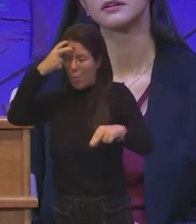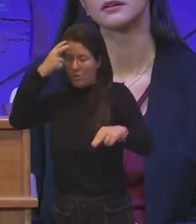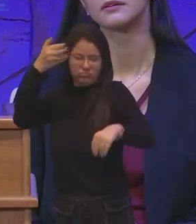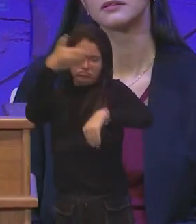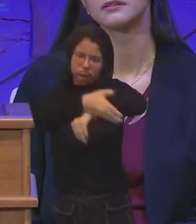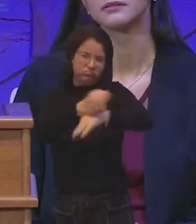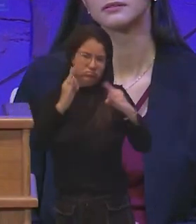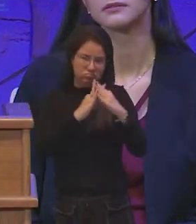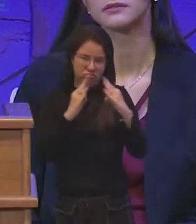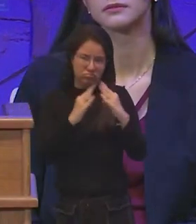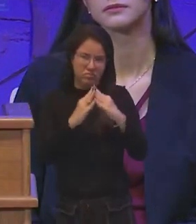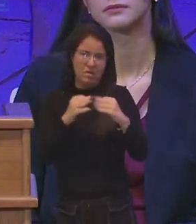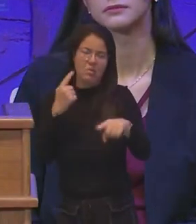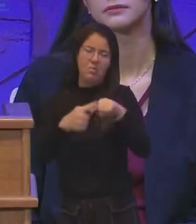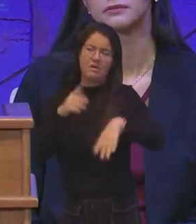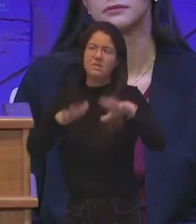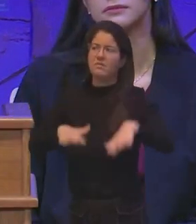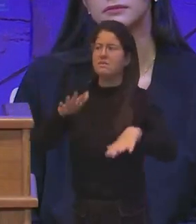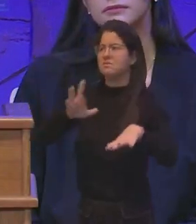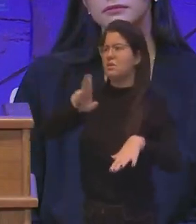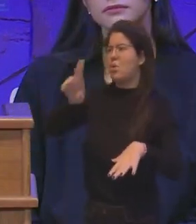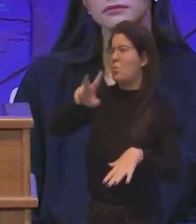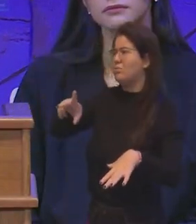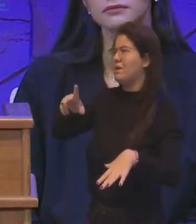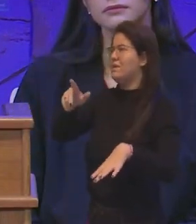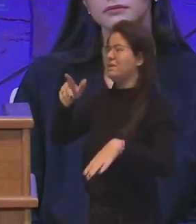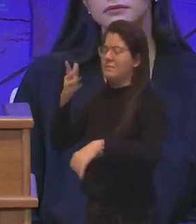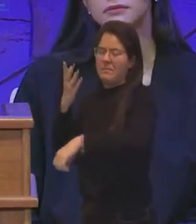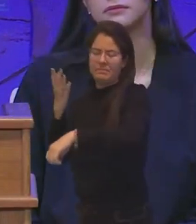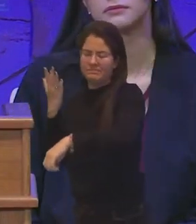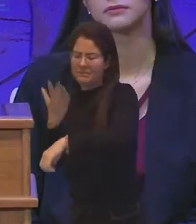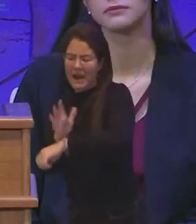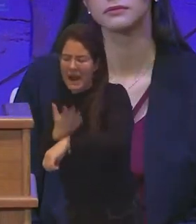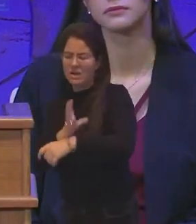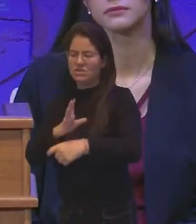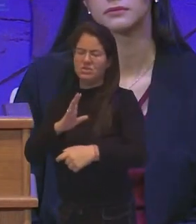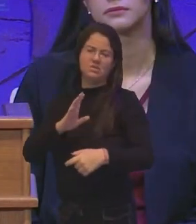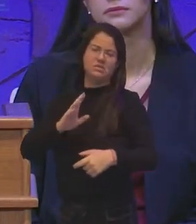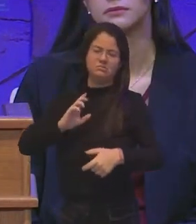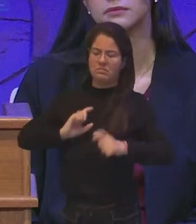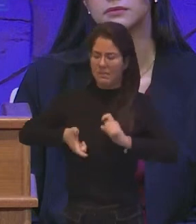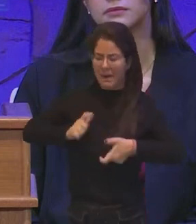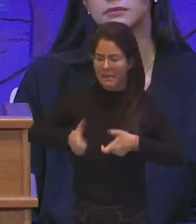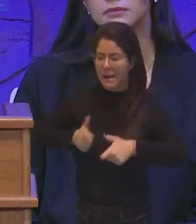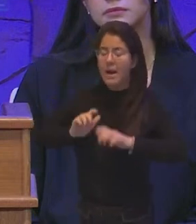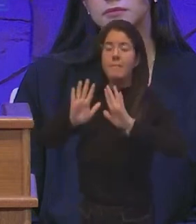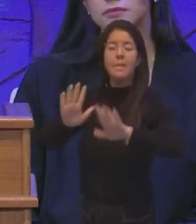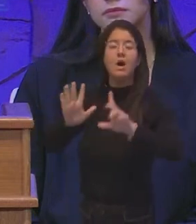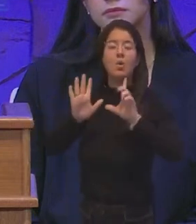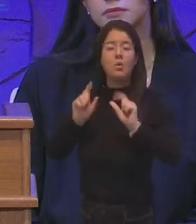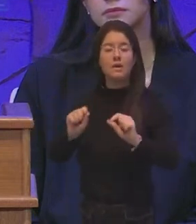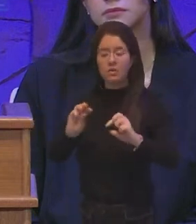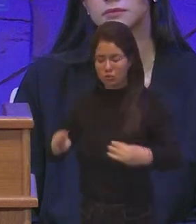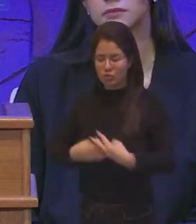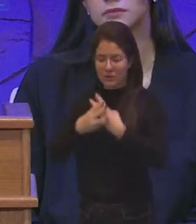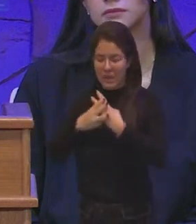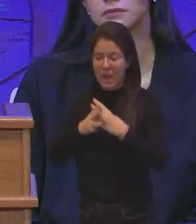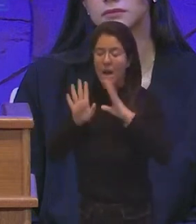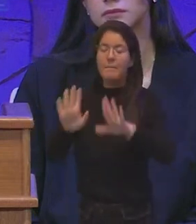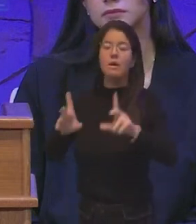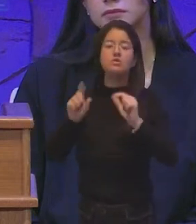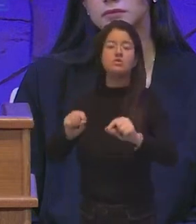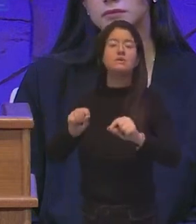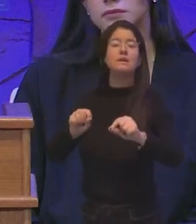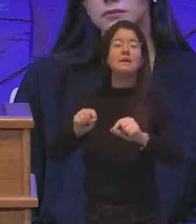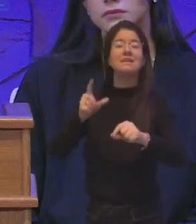porque talvez não era um homem judeu, não tinha as práticas do judaísmo, mas agora, de casa em casa, o testemunho vivo